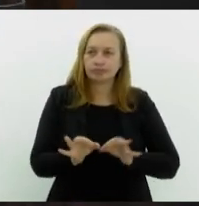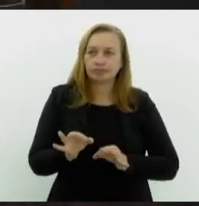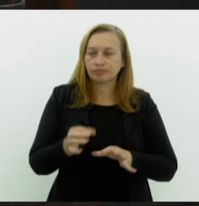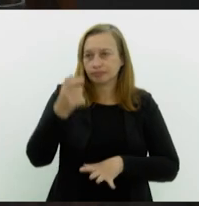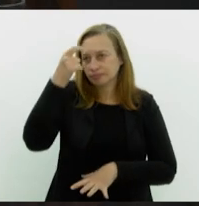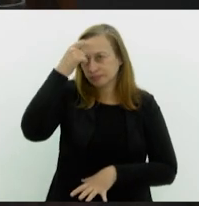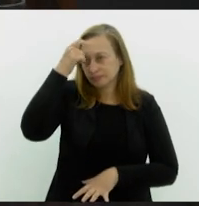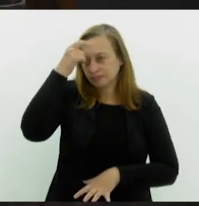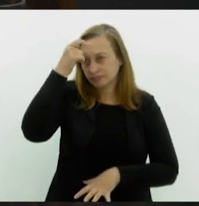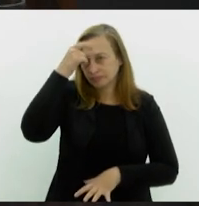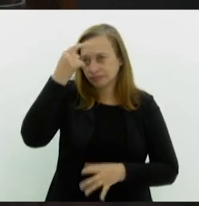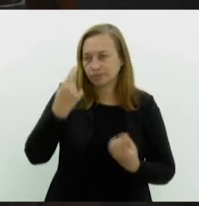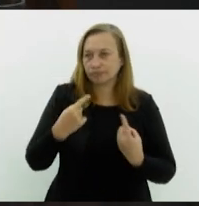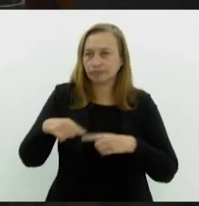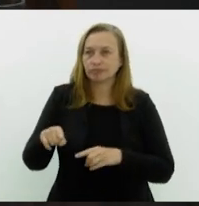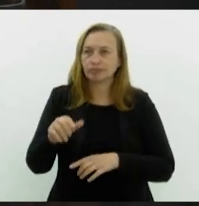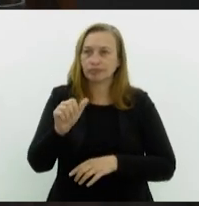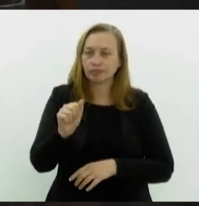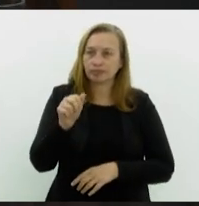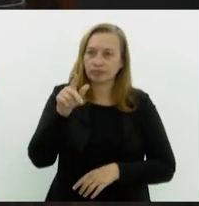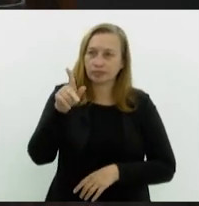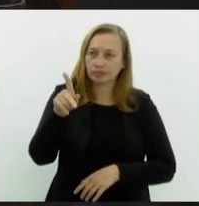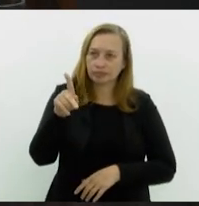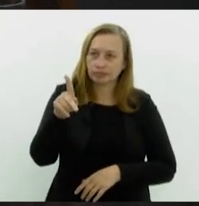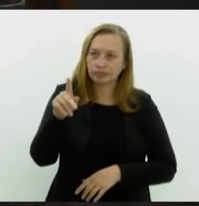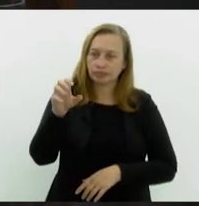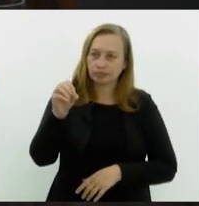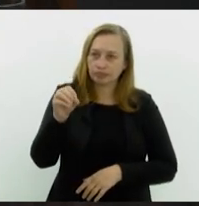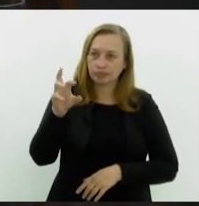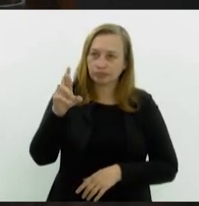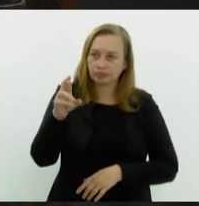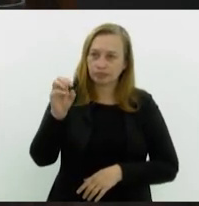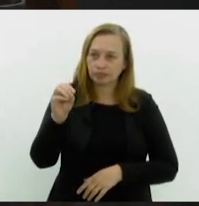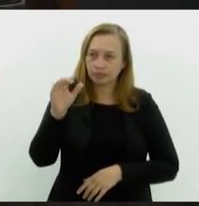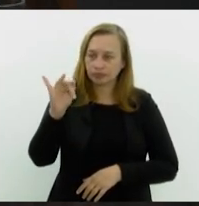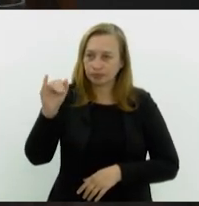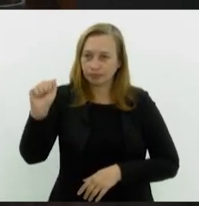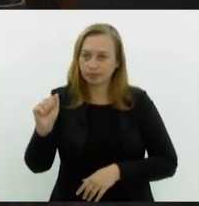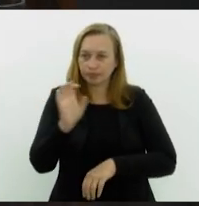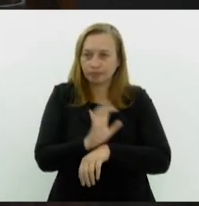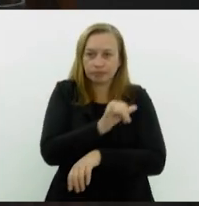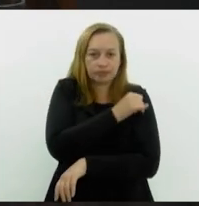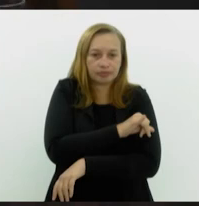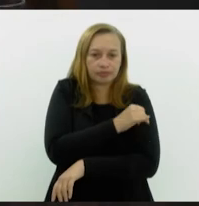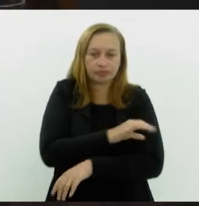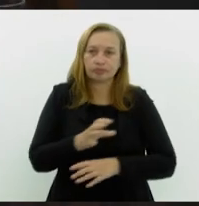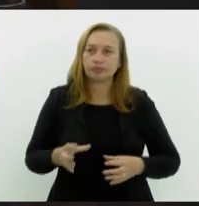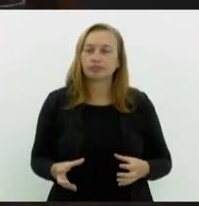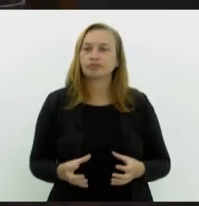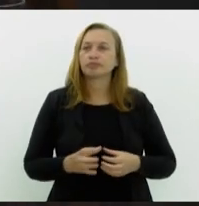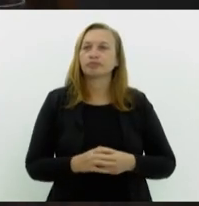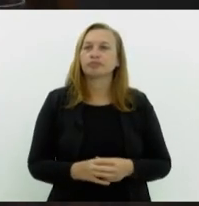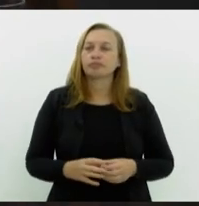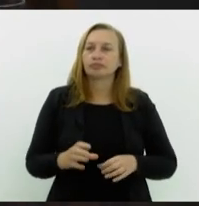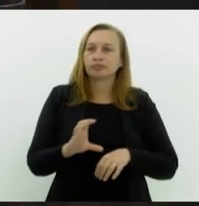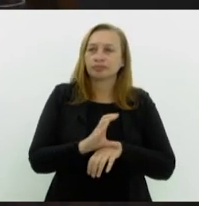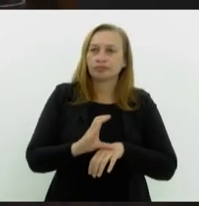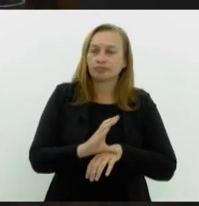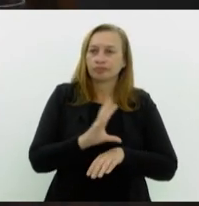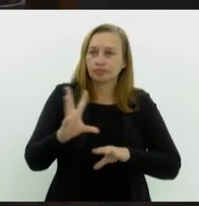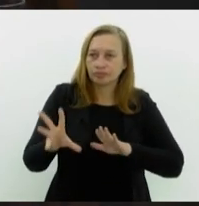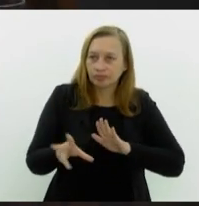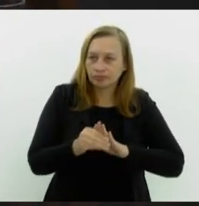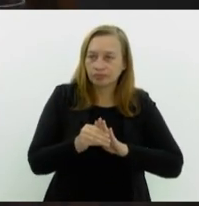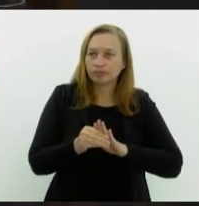da aporofobia no Estado do Rio de Janeiro. Pareceres das comissões de Constituição e Justiça pela constitucionalidade com emendas